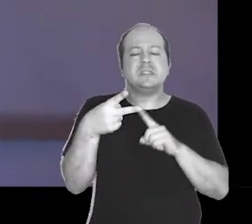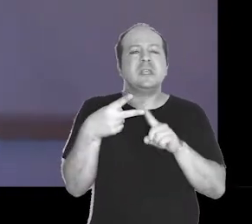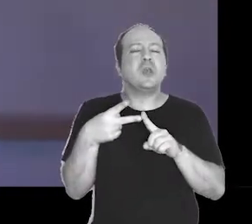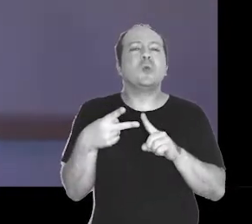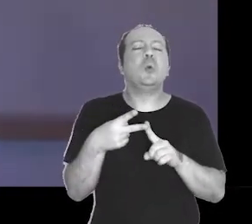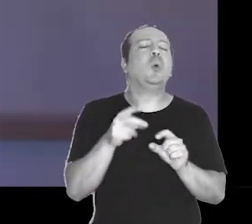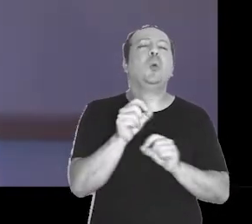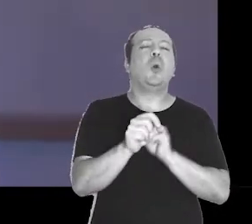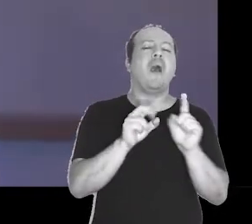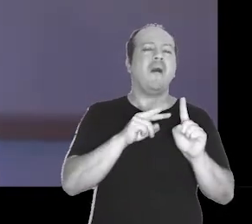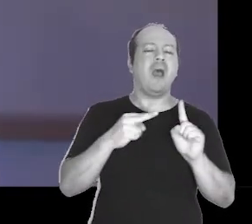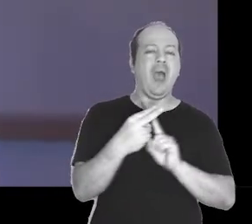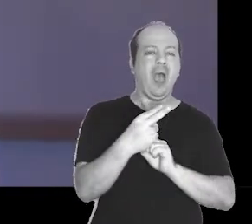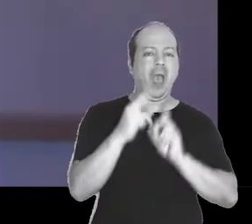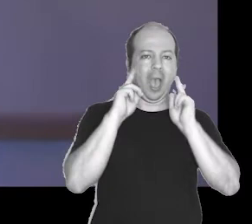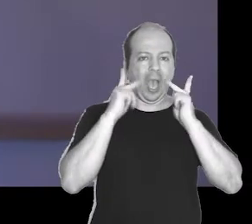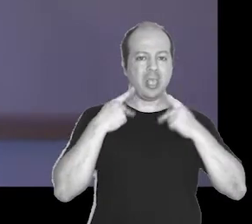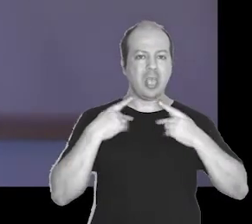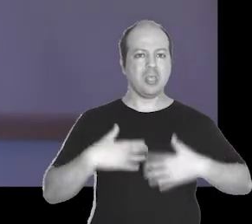do ponto de vista anatômico.